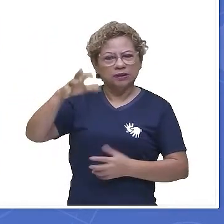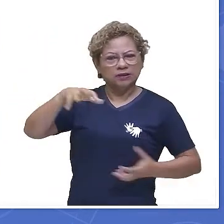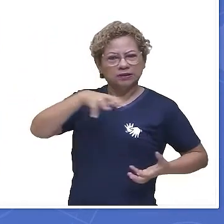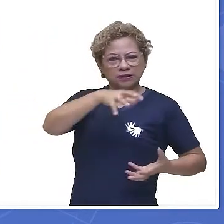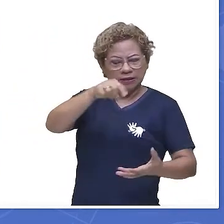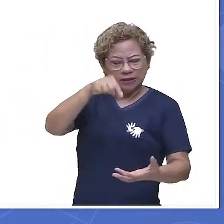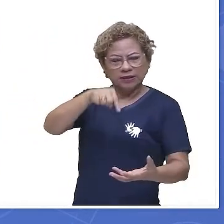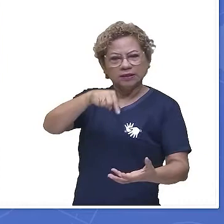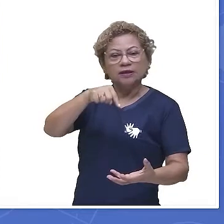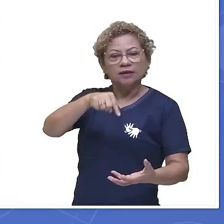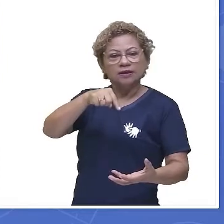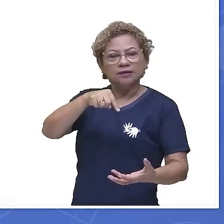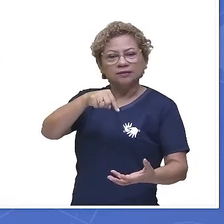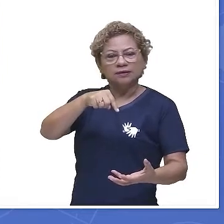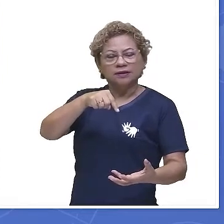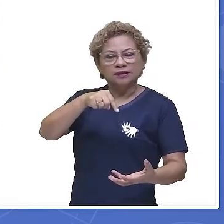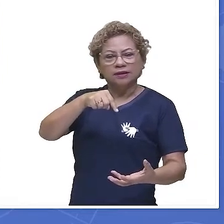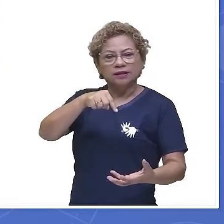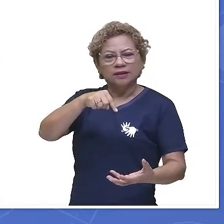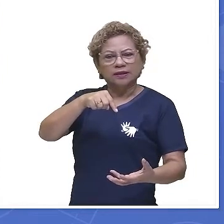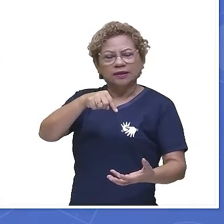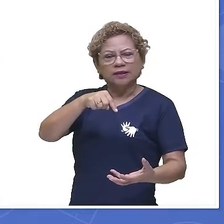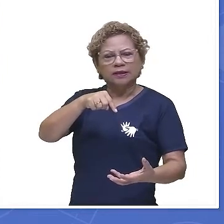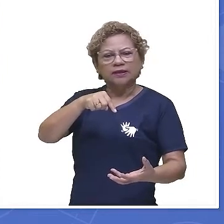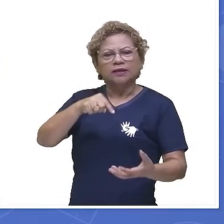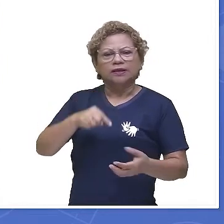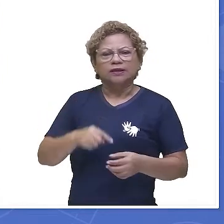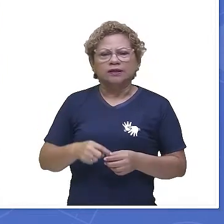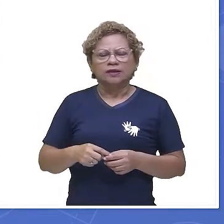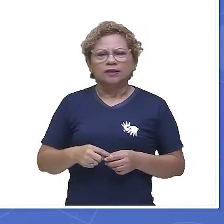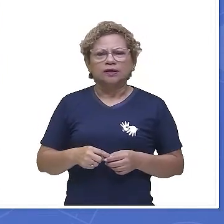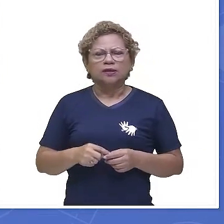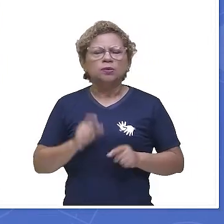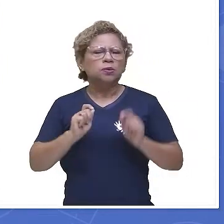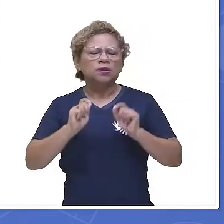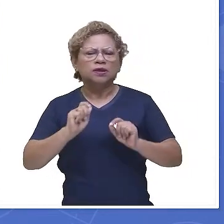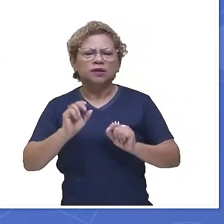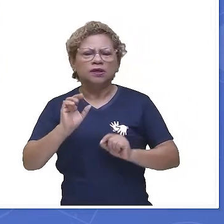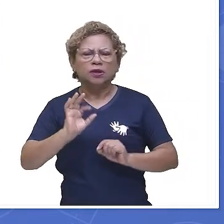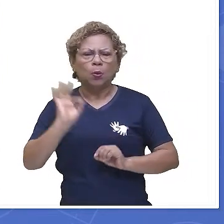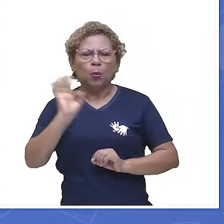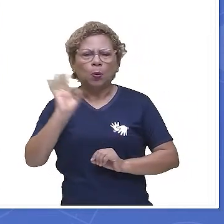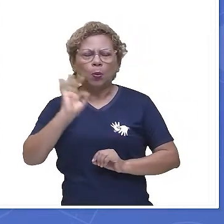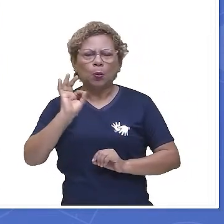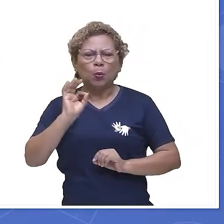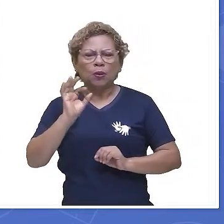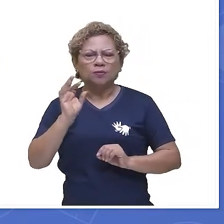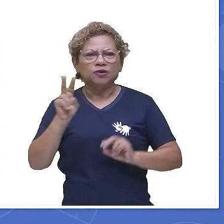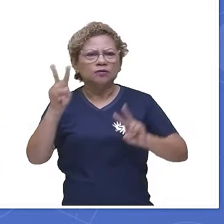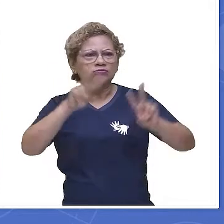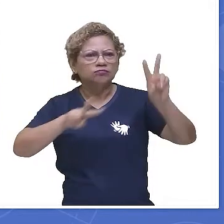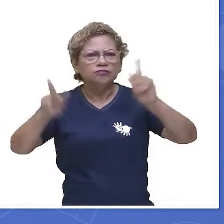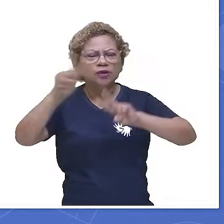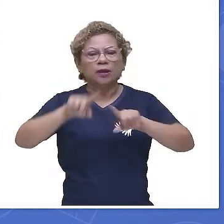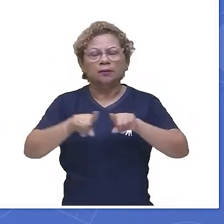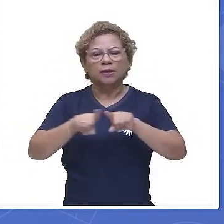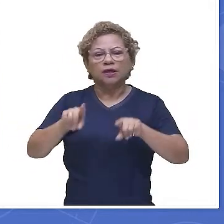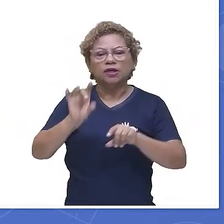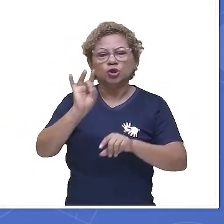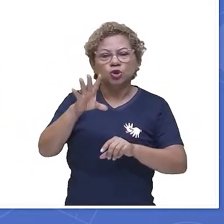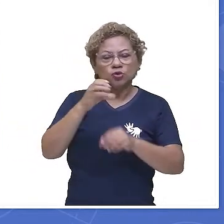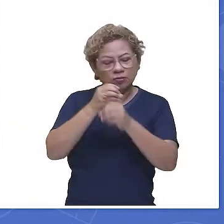suas proximidades, e que nada que não pudesse ser visto a olho nu poderia estar sendo regido pela lei da mecânica